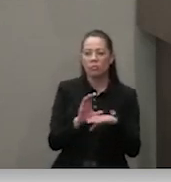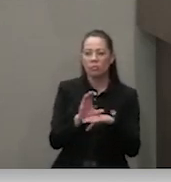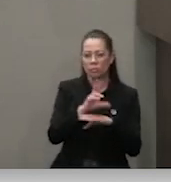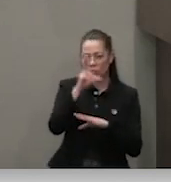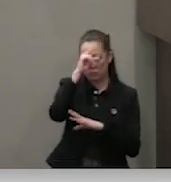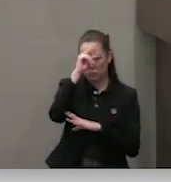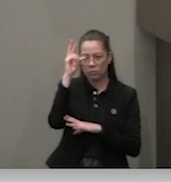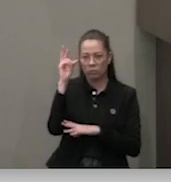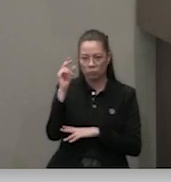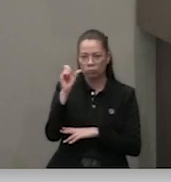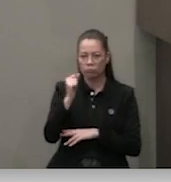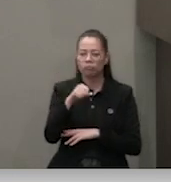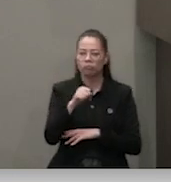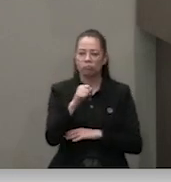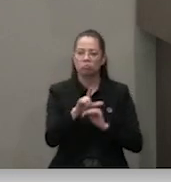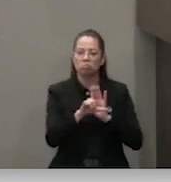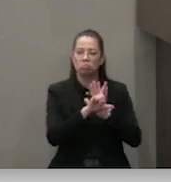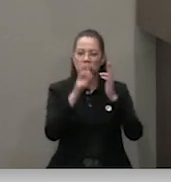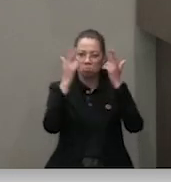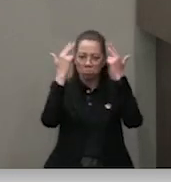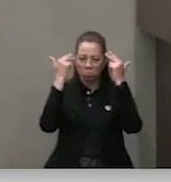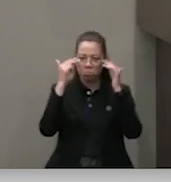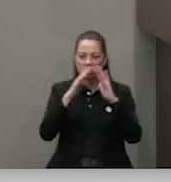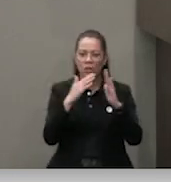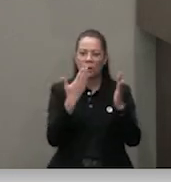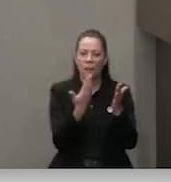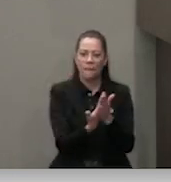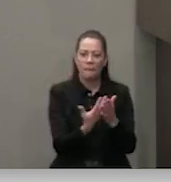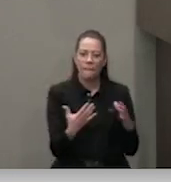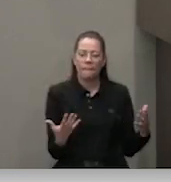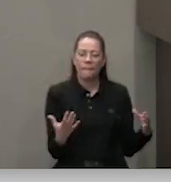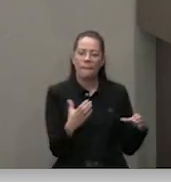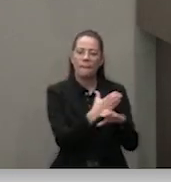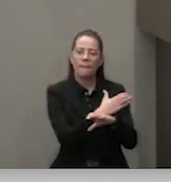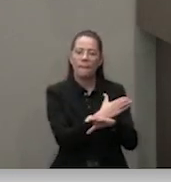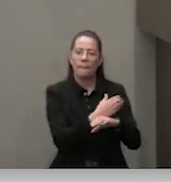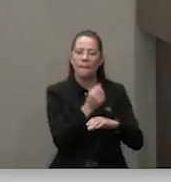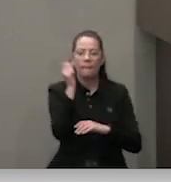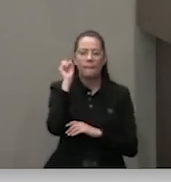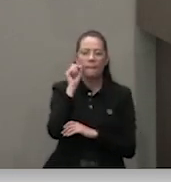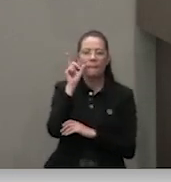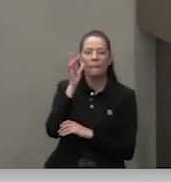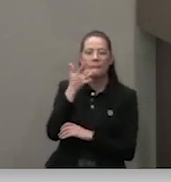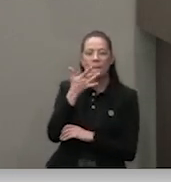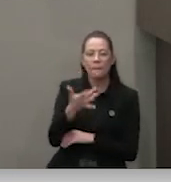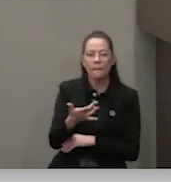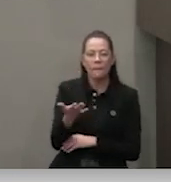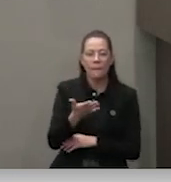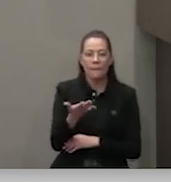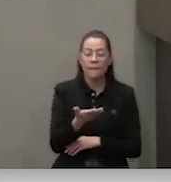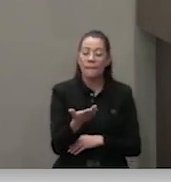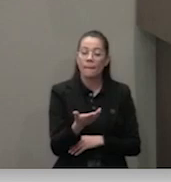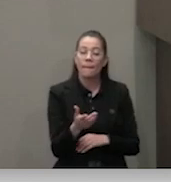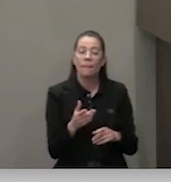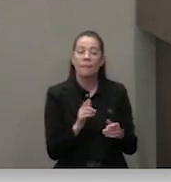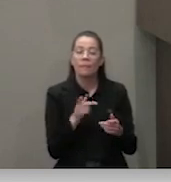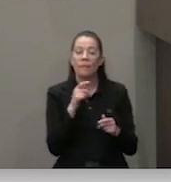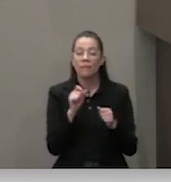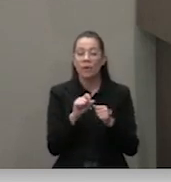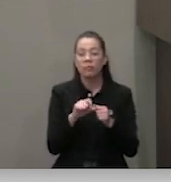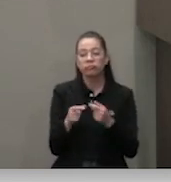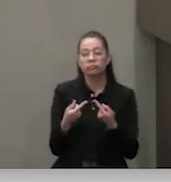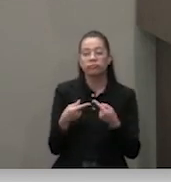municipal na nossa lei orgânica a escola em tempo integral pois bem só agora vésperas de eleições que